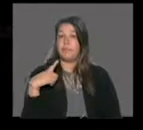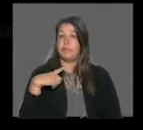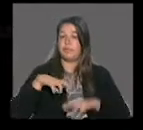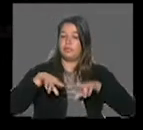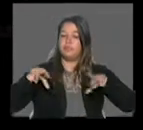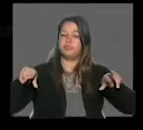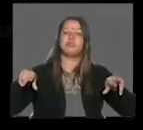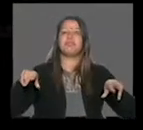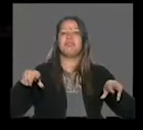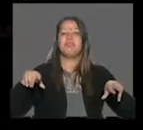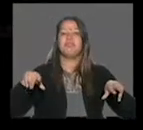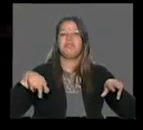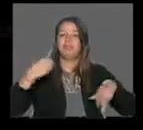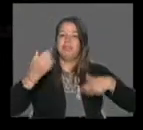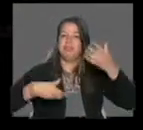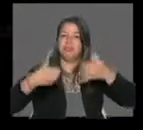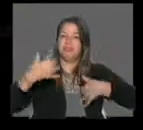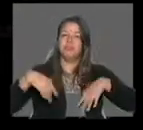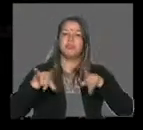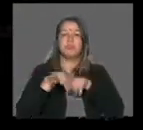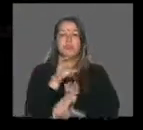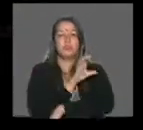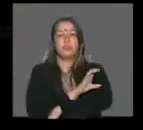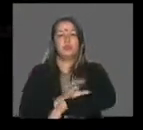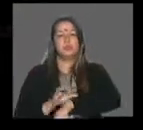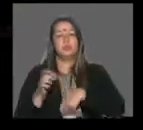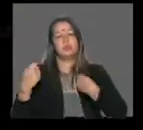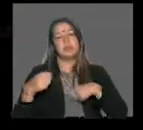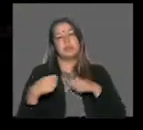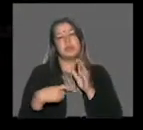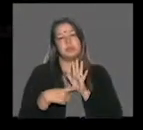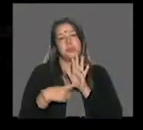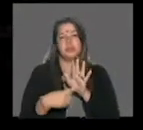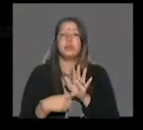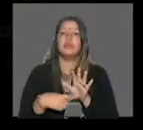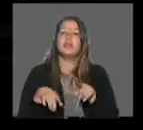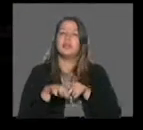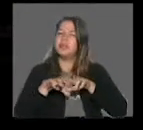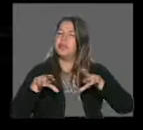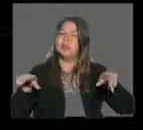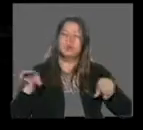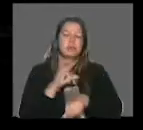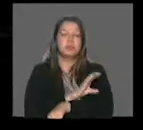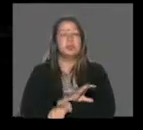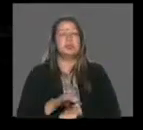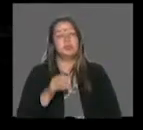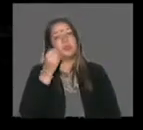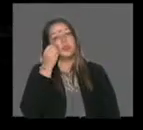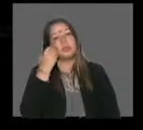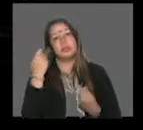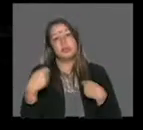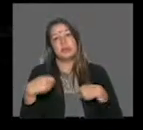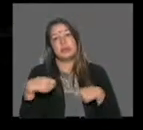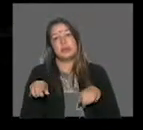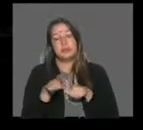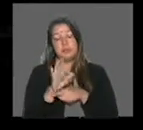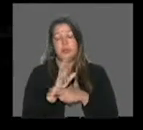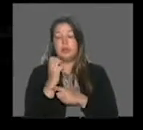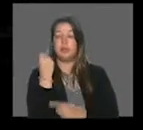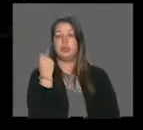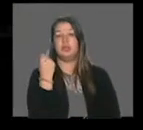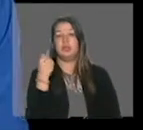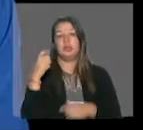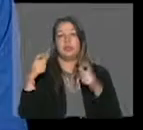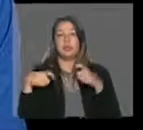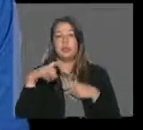Existe outras formas de narrativa, existe uma cultura que tem que ser mostrada, tantas culturas que têm que ser mostradas, existe um cinema